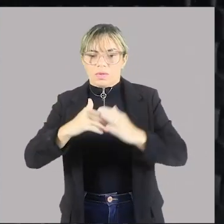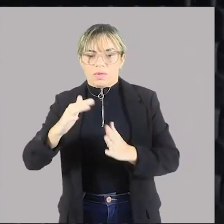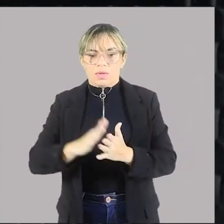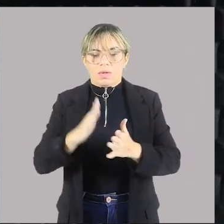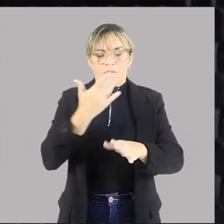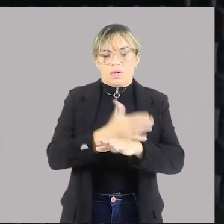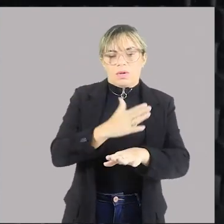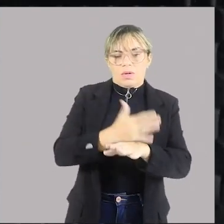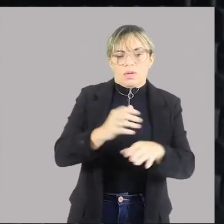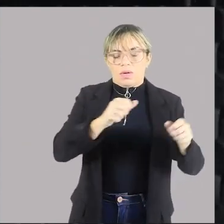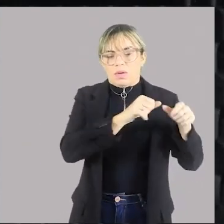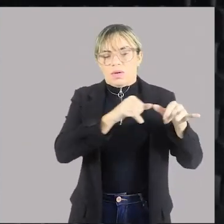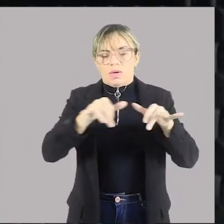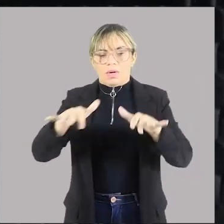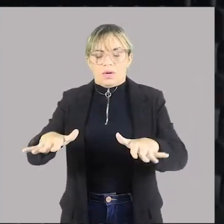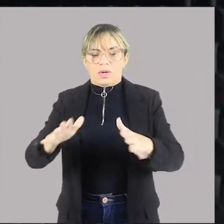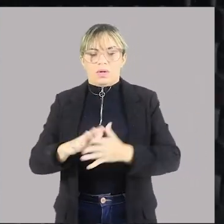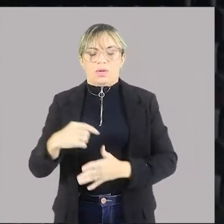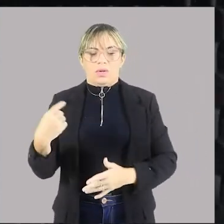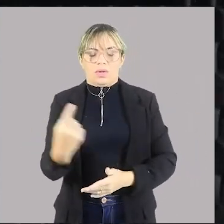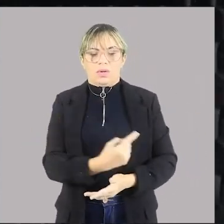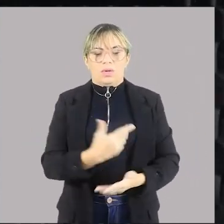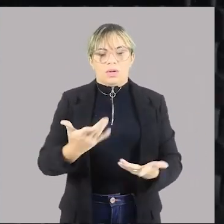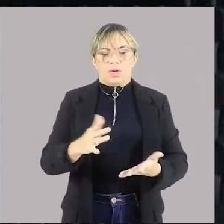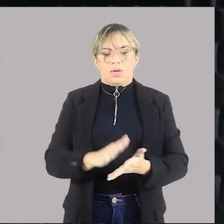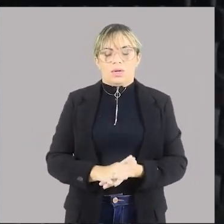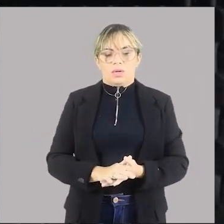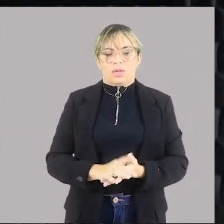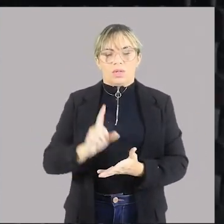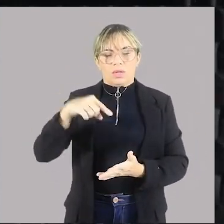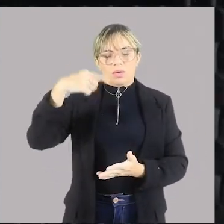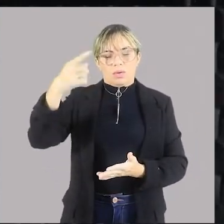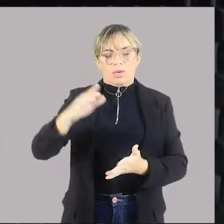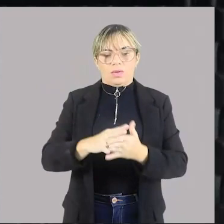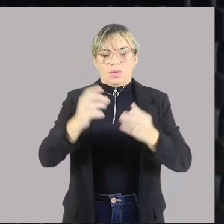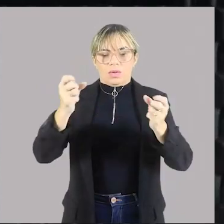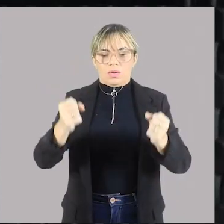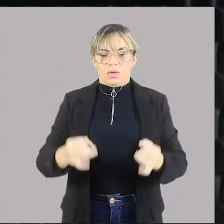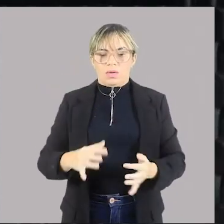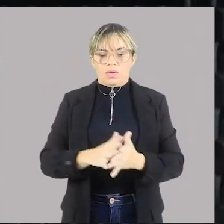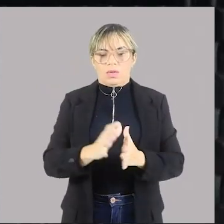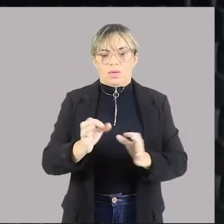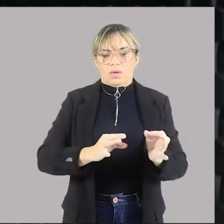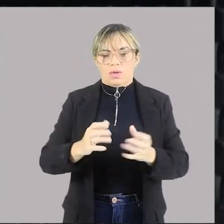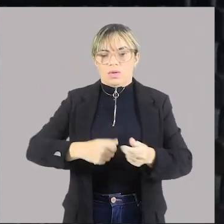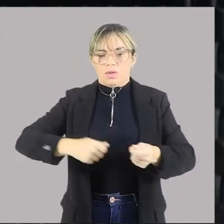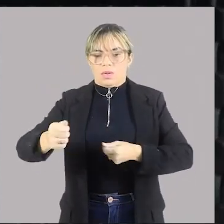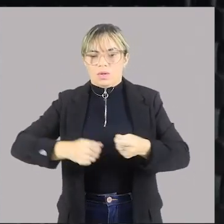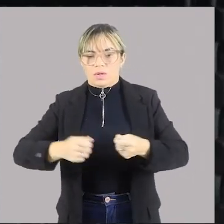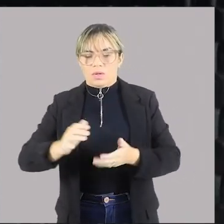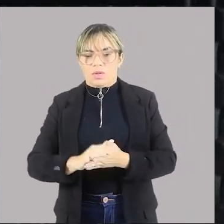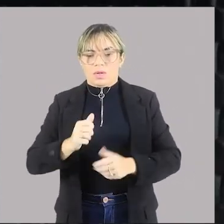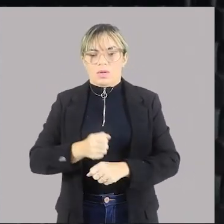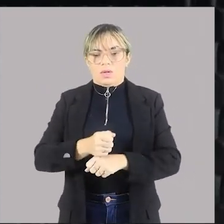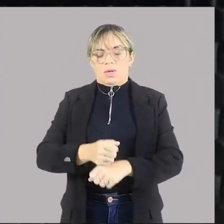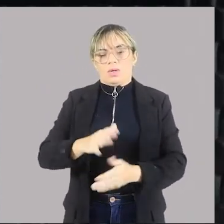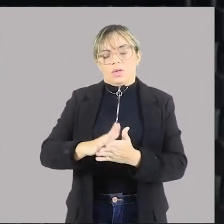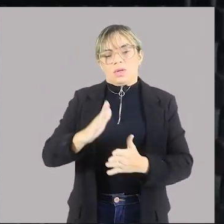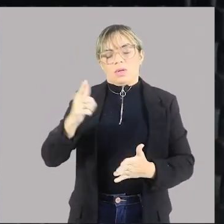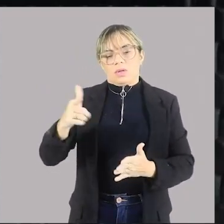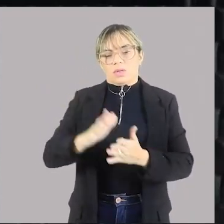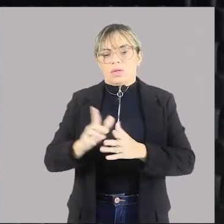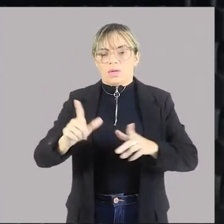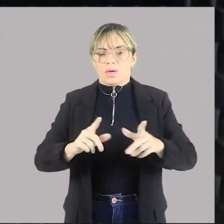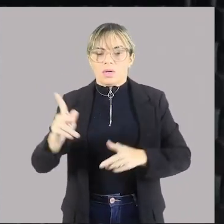podem se ampliar e vamos trabalhá-las em momento apropriado, como organização administrativa, agentes públicos, prestação de serviços